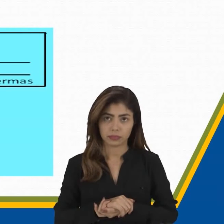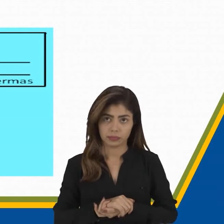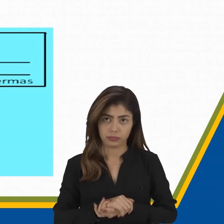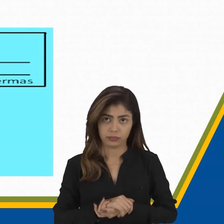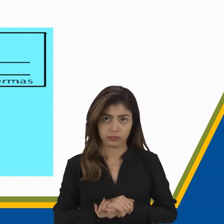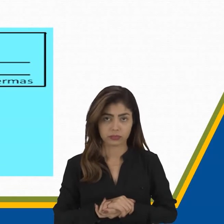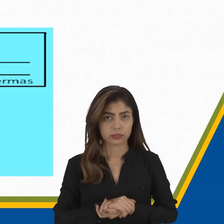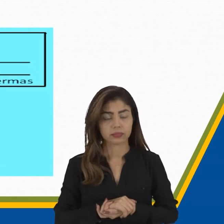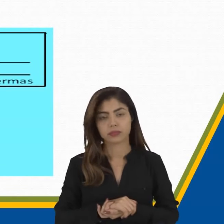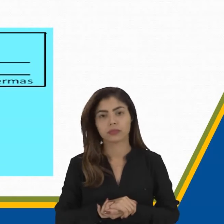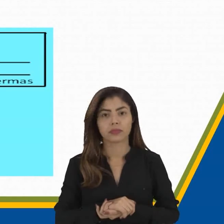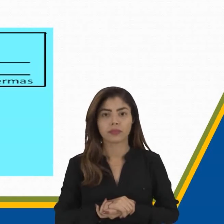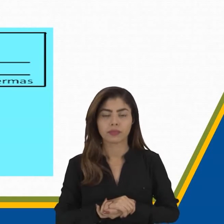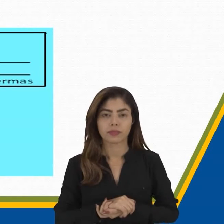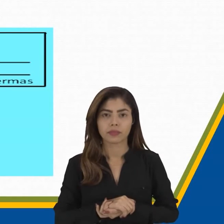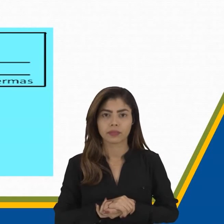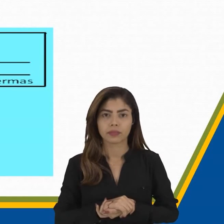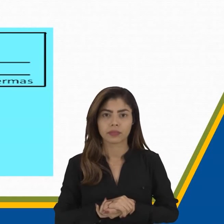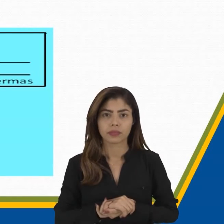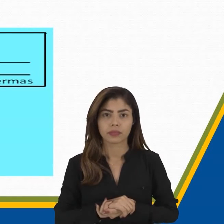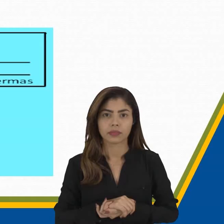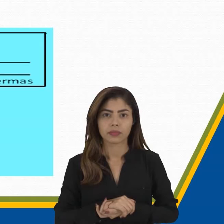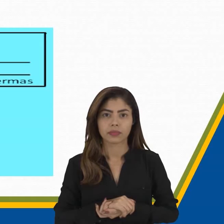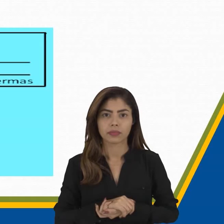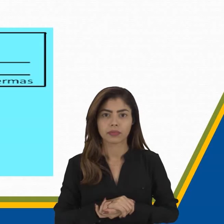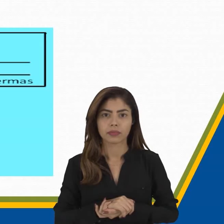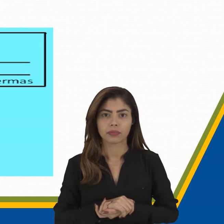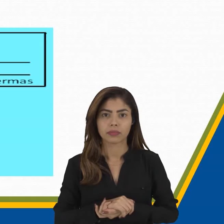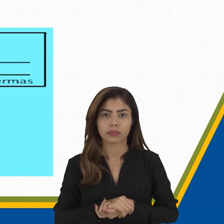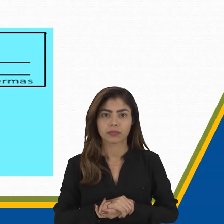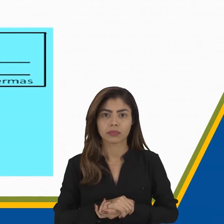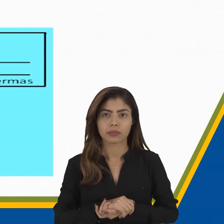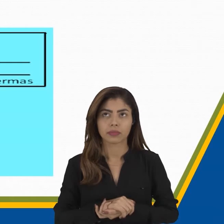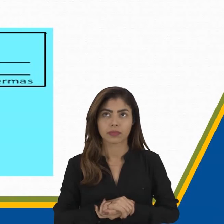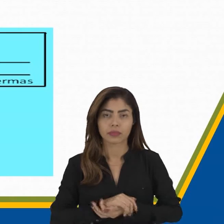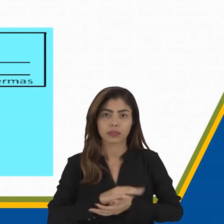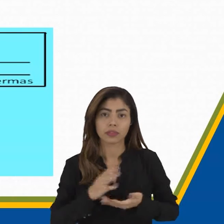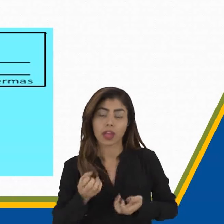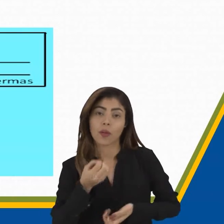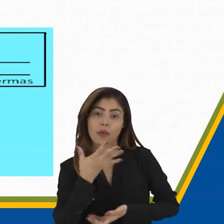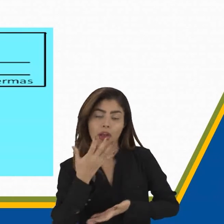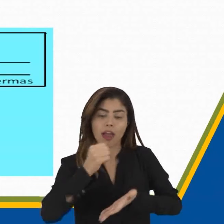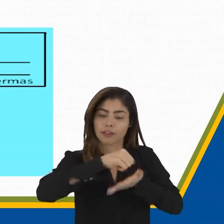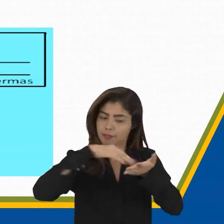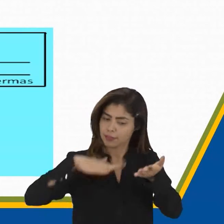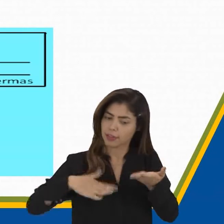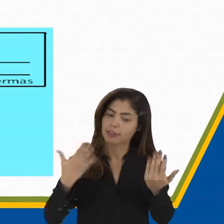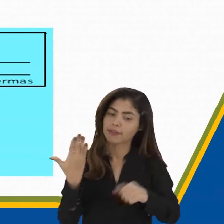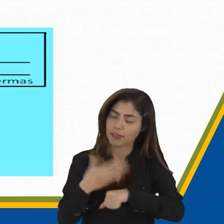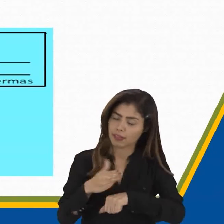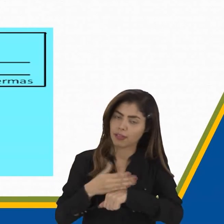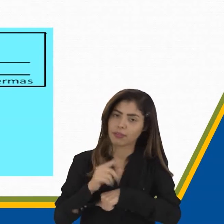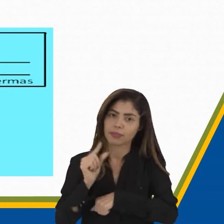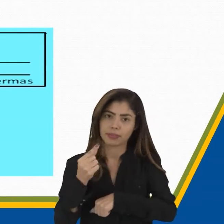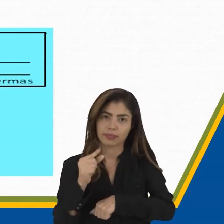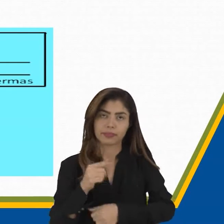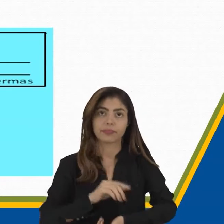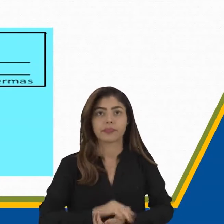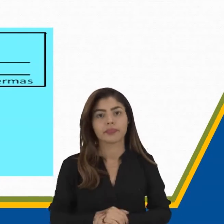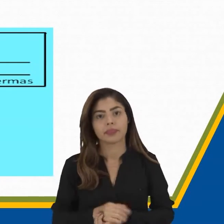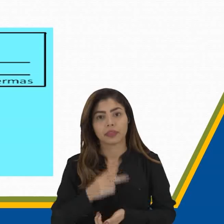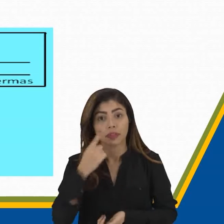olha só, aqui nós temos uma questão, né, um exercício, que diz o seguinte: o esquema abaixo representa o mais recente sistema